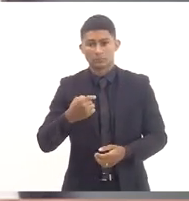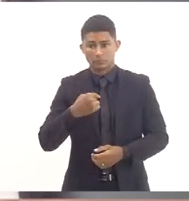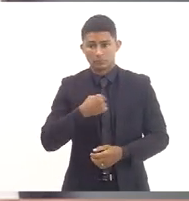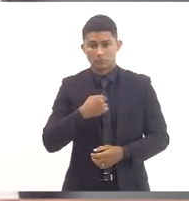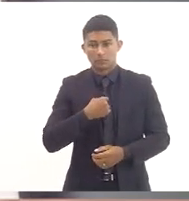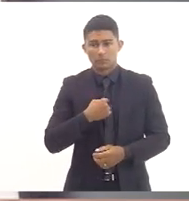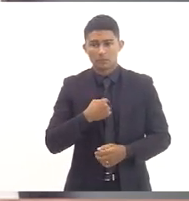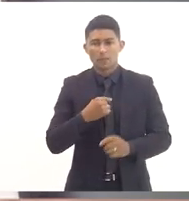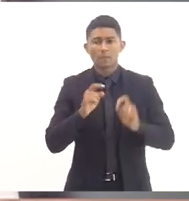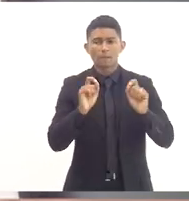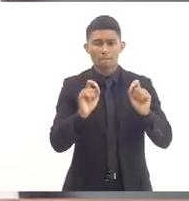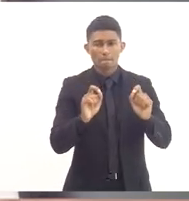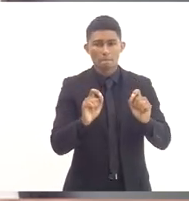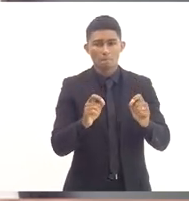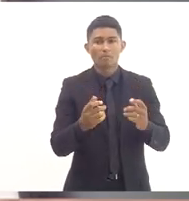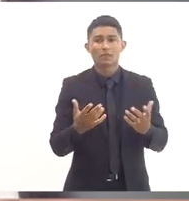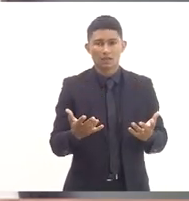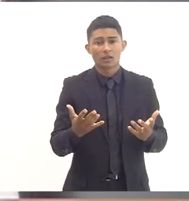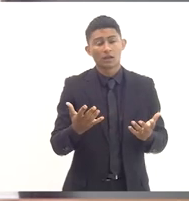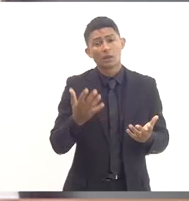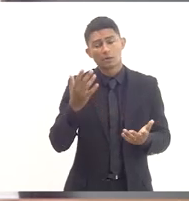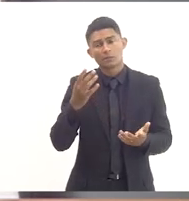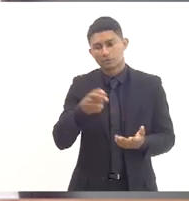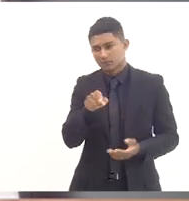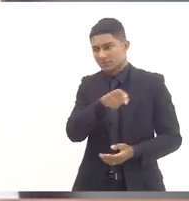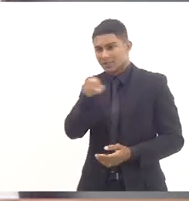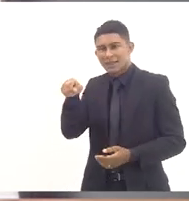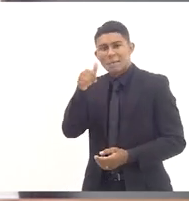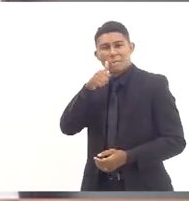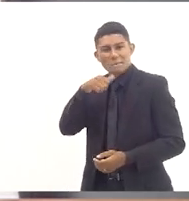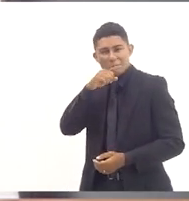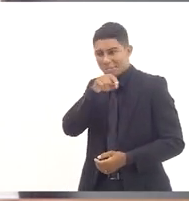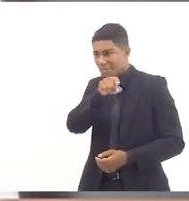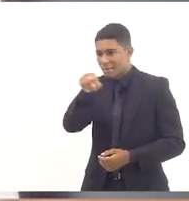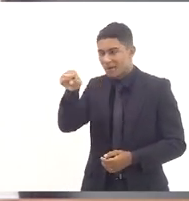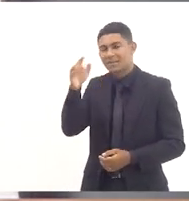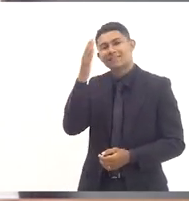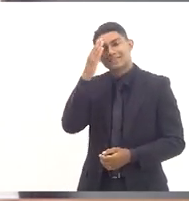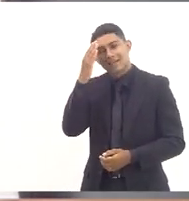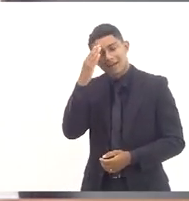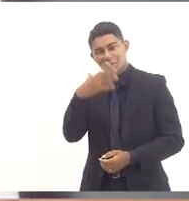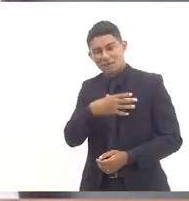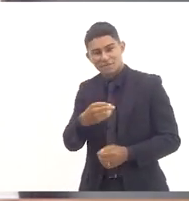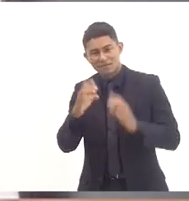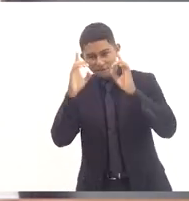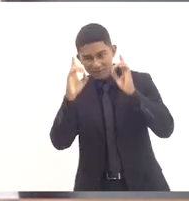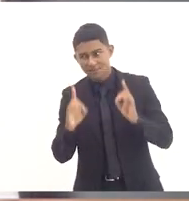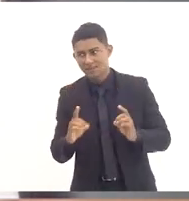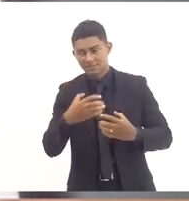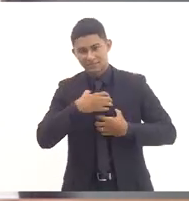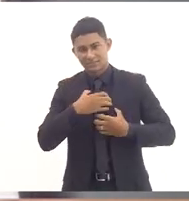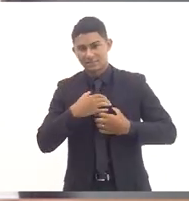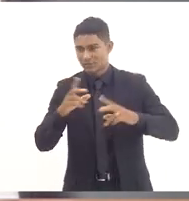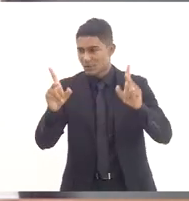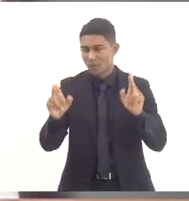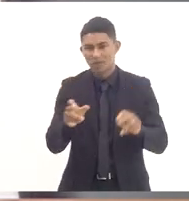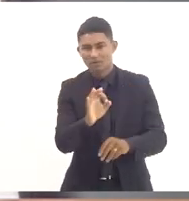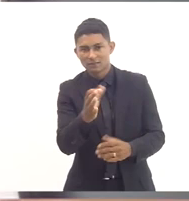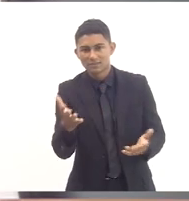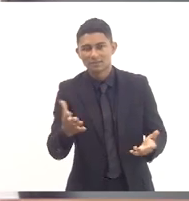todas as mães É principalmente aquelas que possuem filhos com deficiência devem ter esse mesmo sentimento então eu